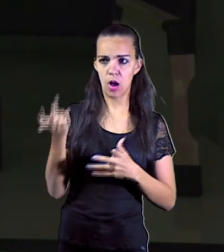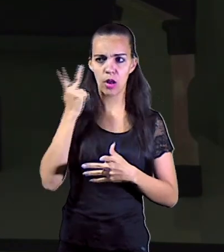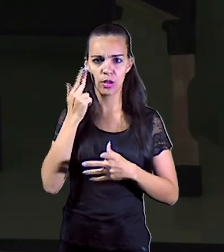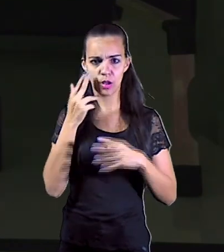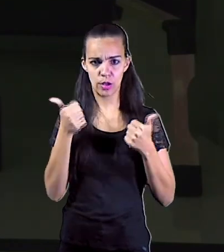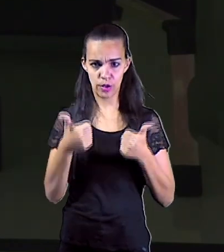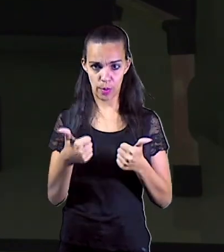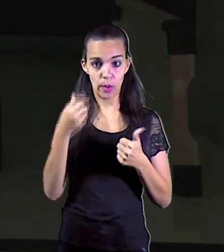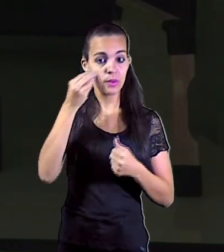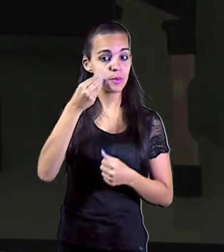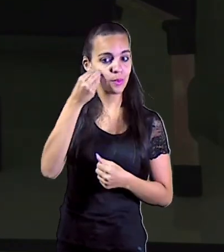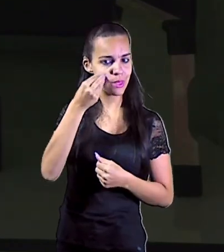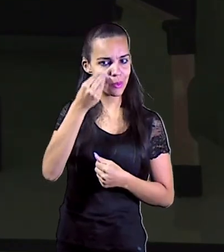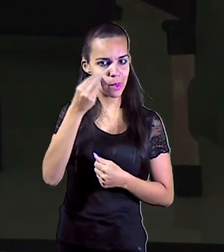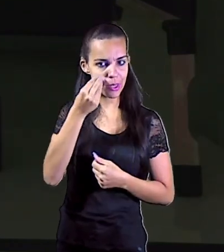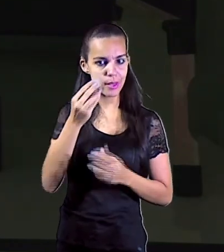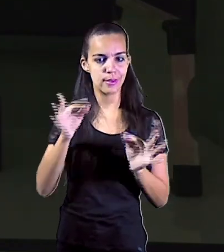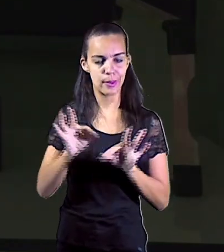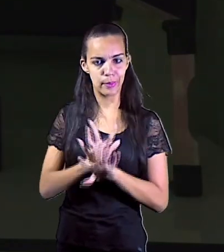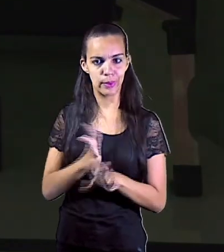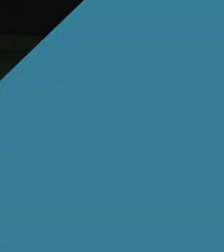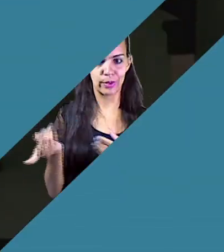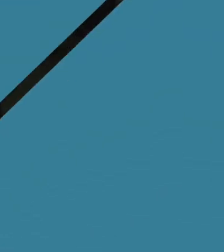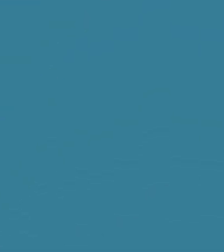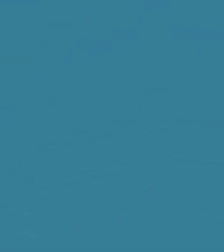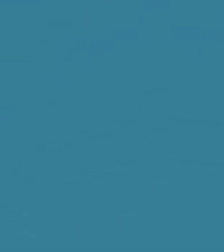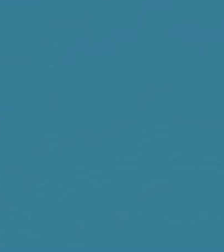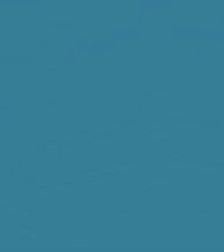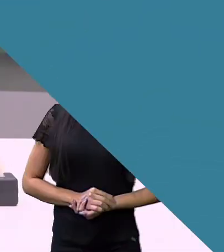de experiência, tá bom? Vamos lá?